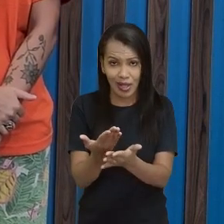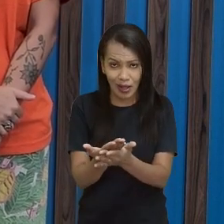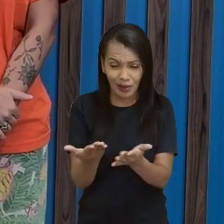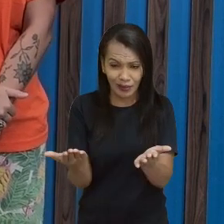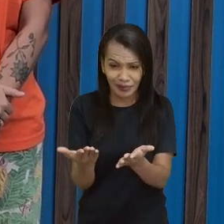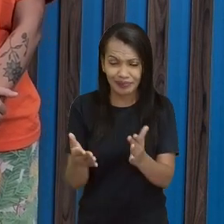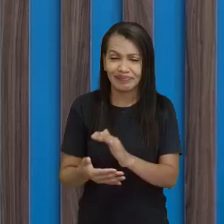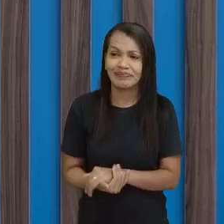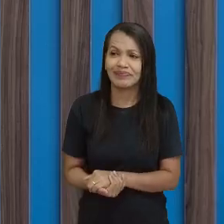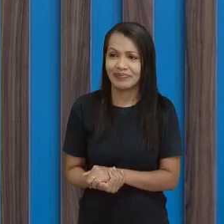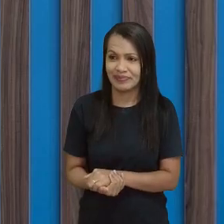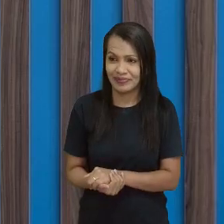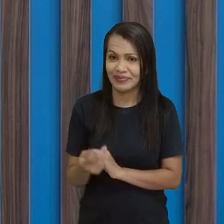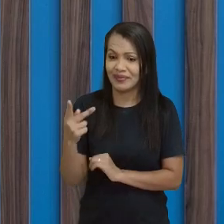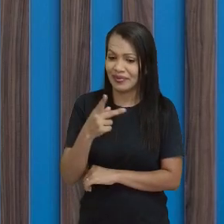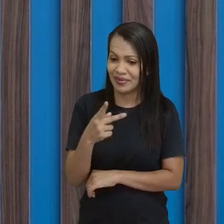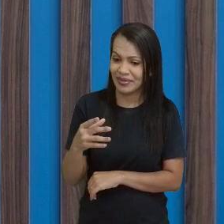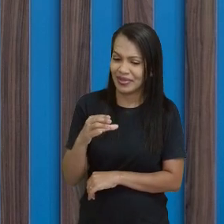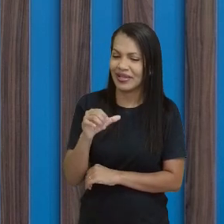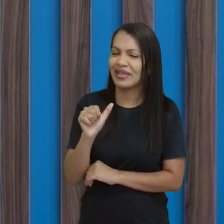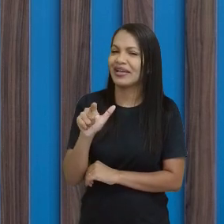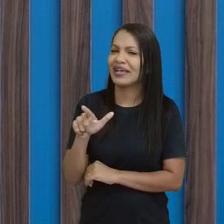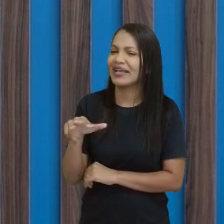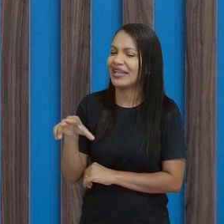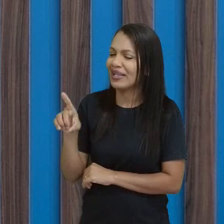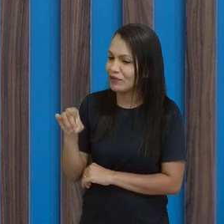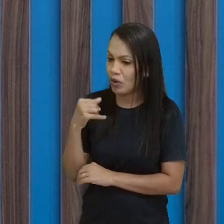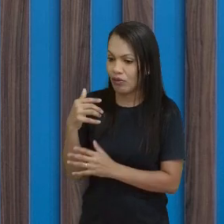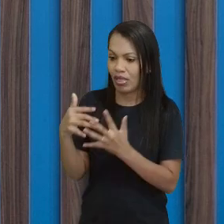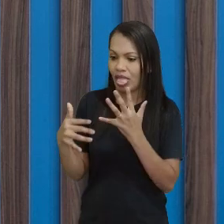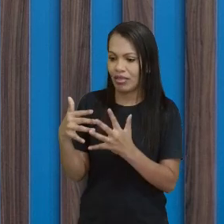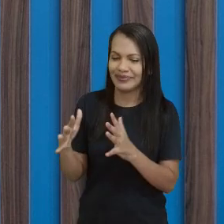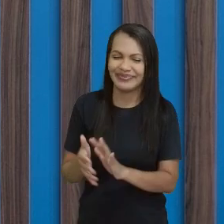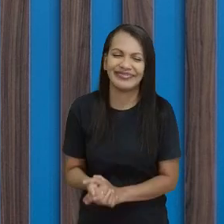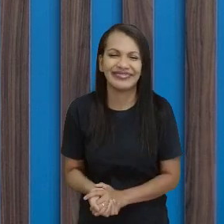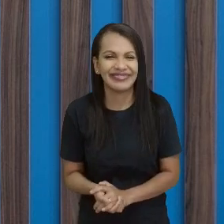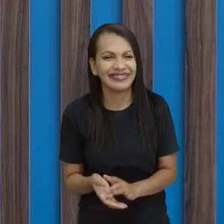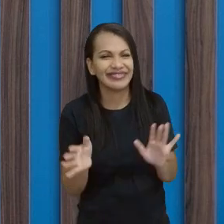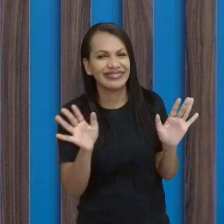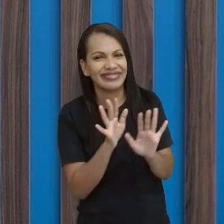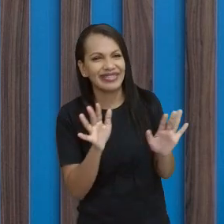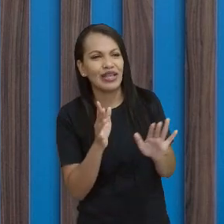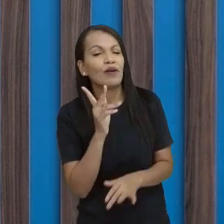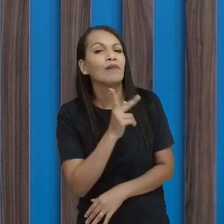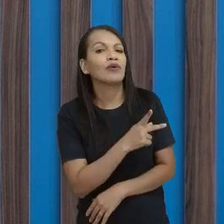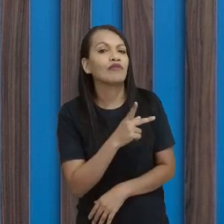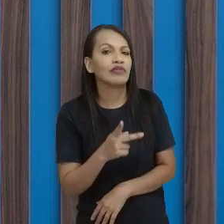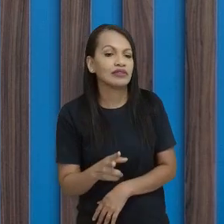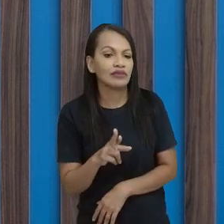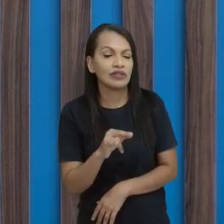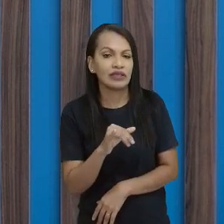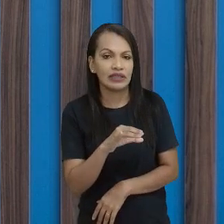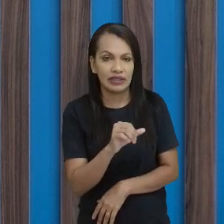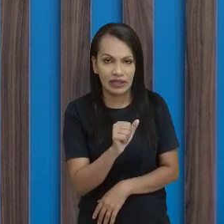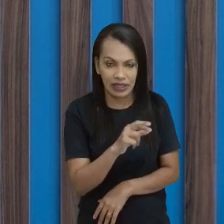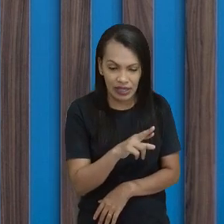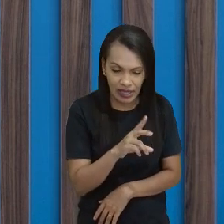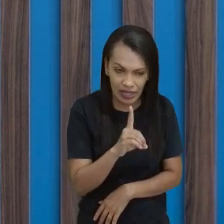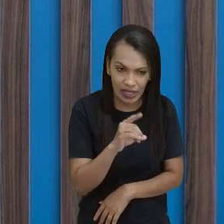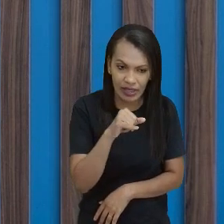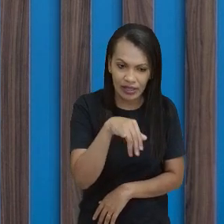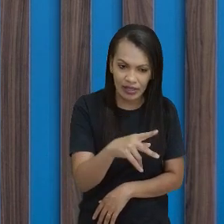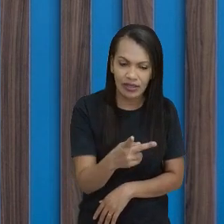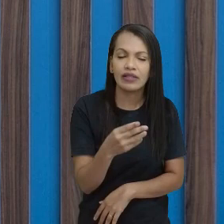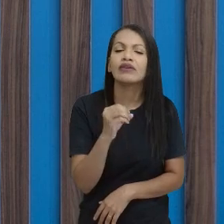aula, professora Cláudia. Eita. É isso, professora Vanessa. O professor Ricardinho comentou aqui com a aula maravilha, professor